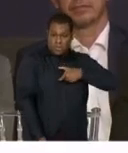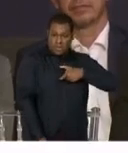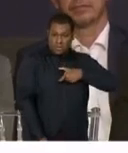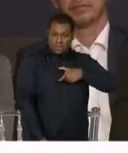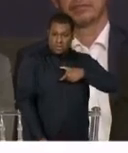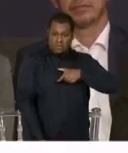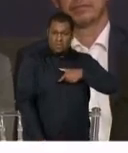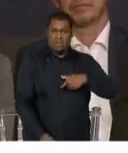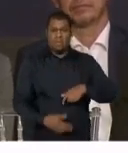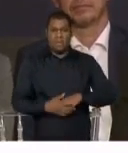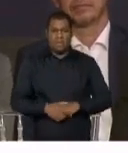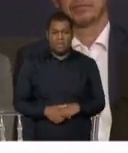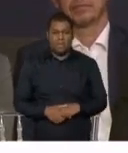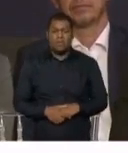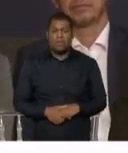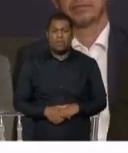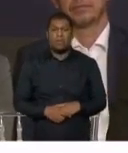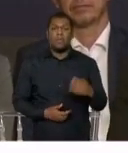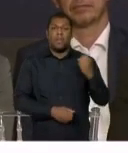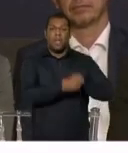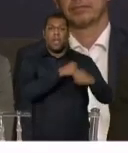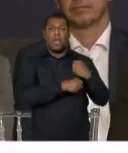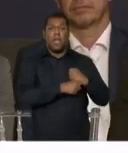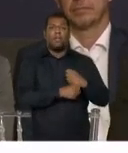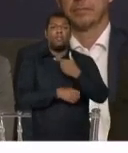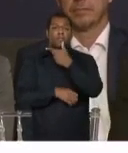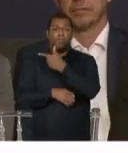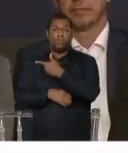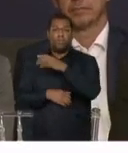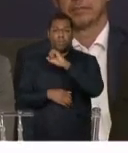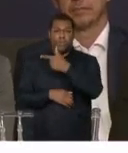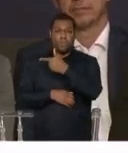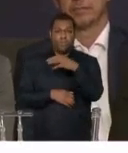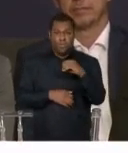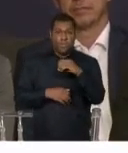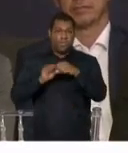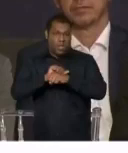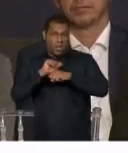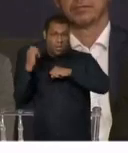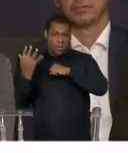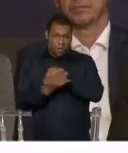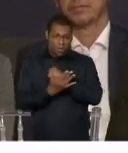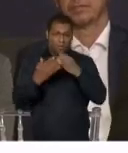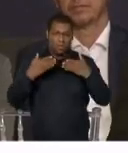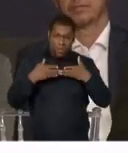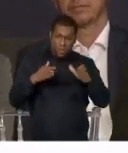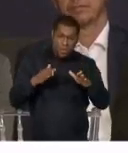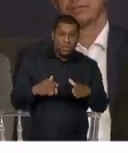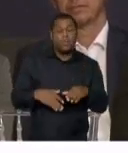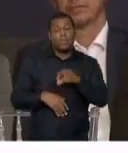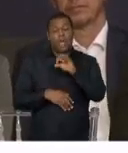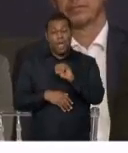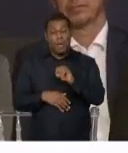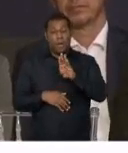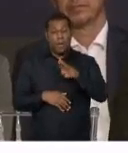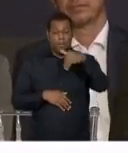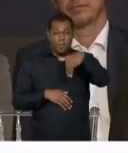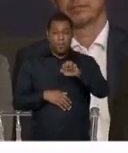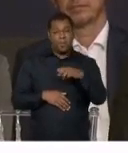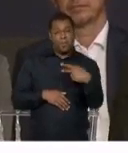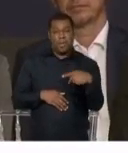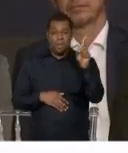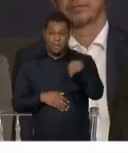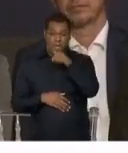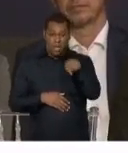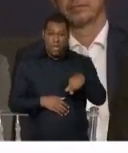ano foi em 2020, não houve a UBMEP em decorrência da pandemia. Porém, no primeiro ano do ensino médio, assim